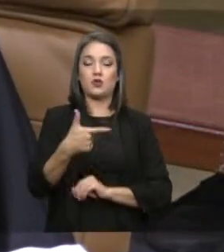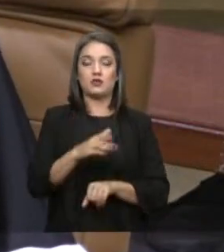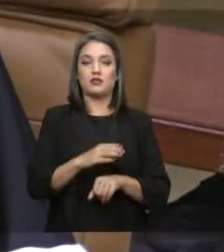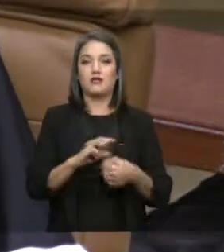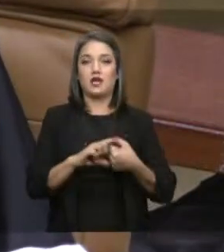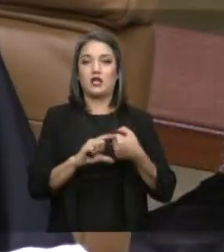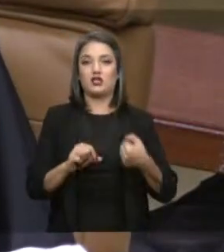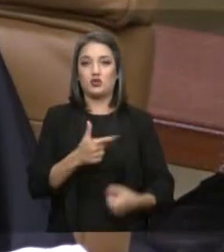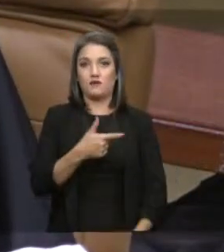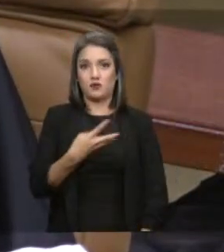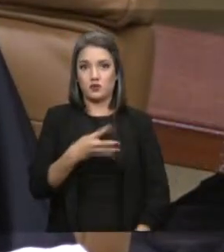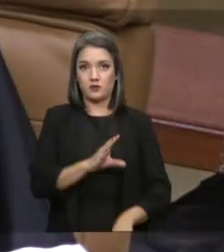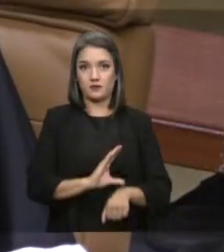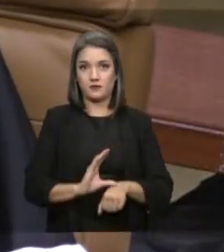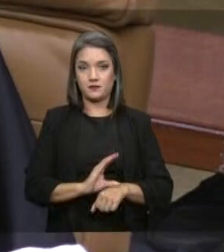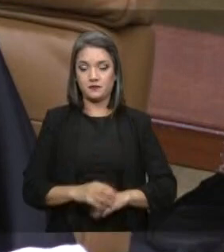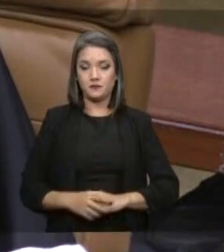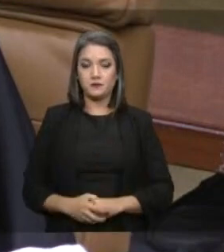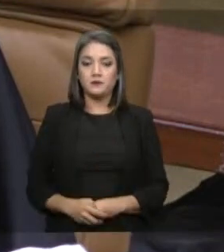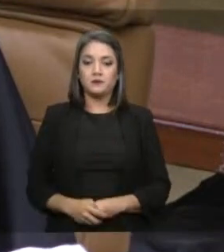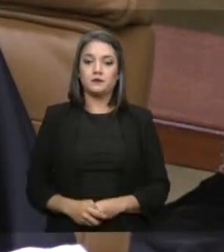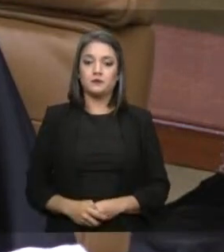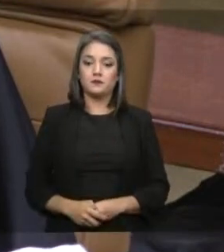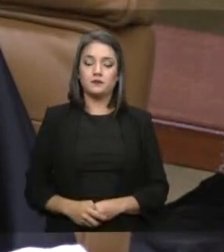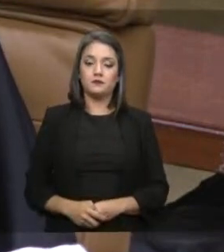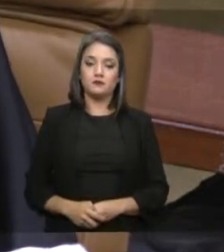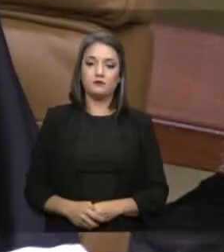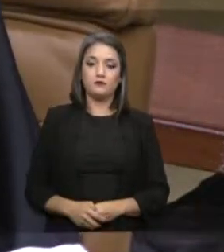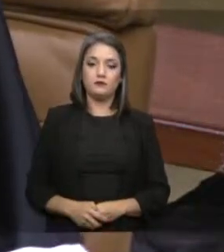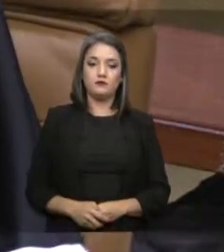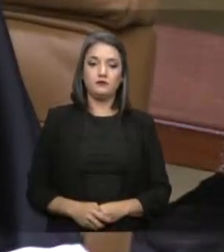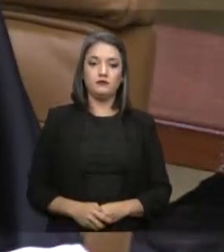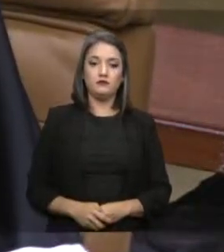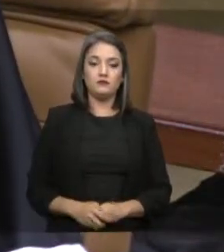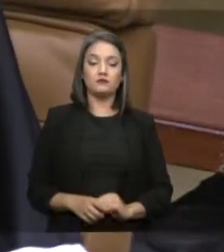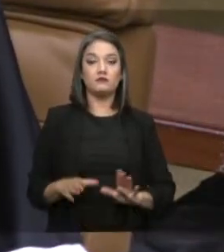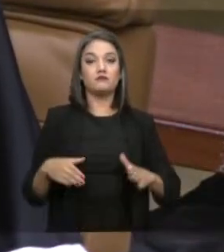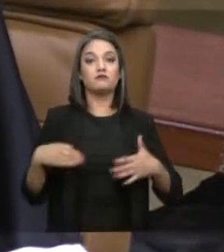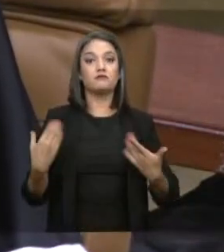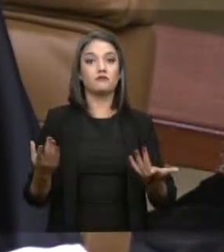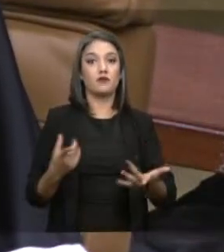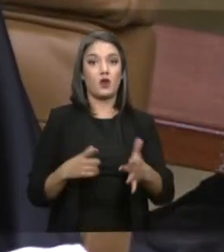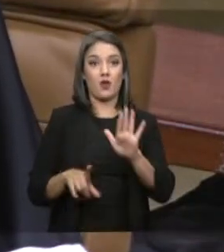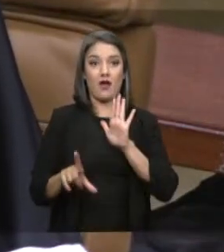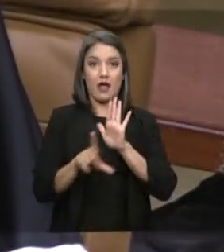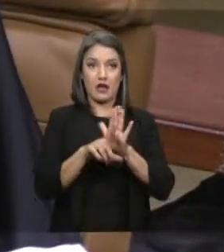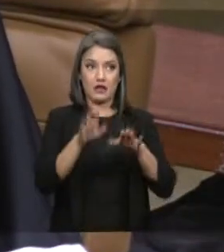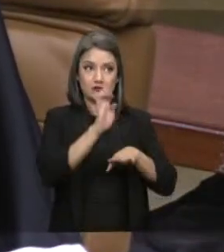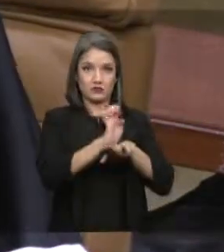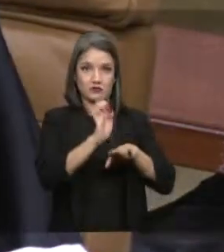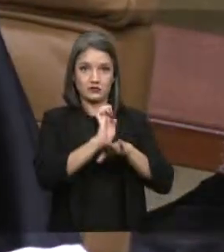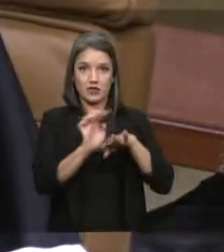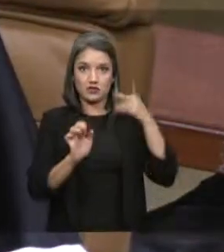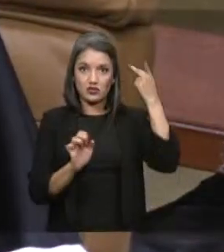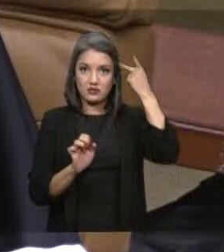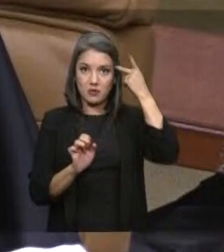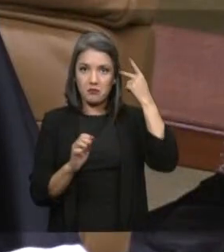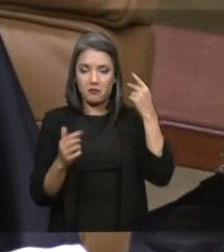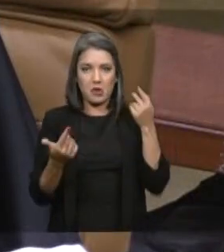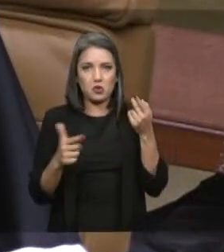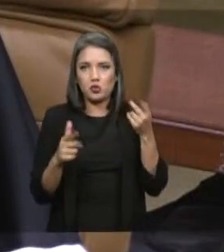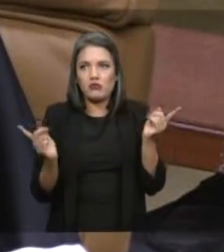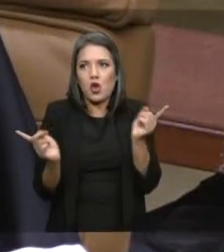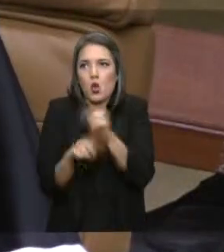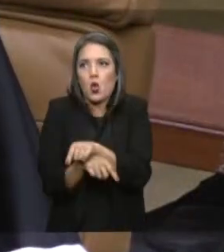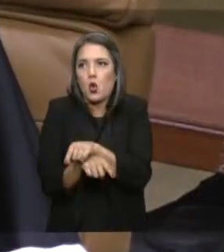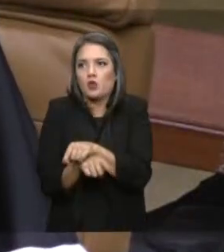e nesta medida a lei estadual não contrariando a lei federal não tem vício